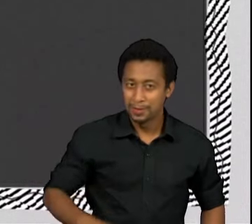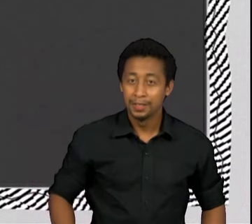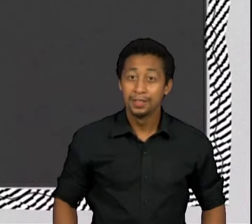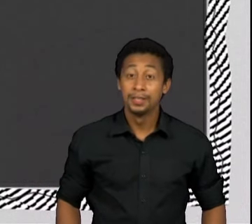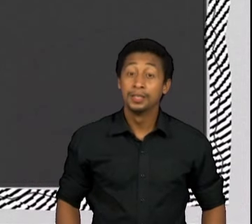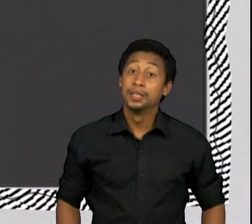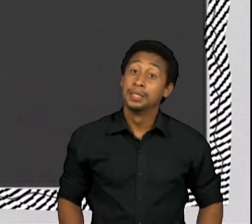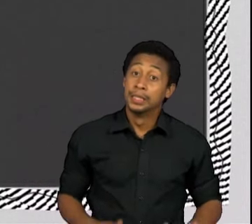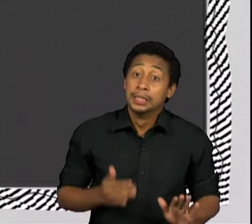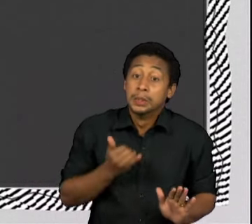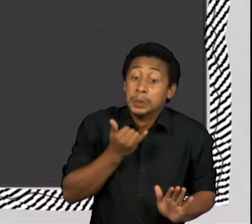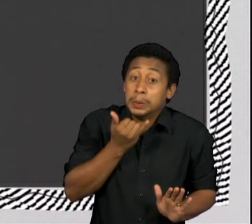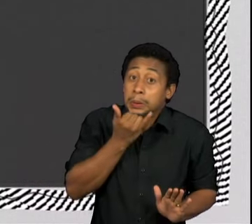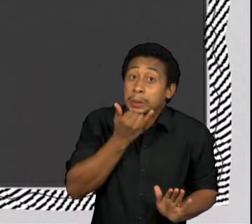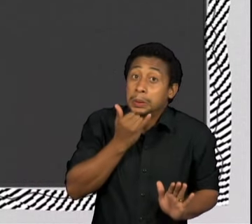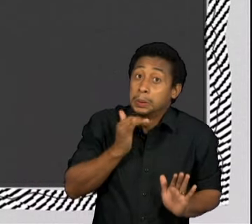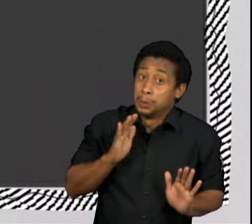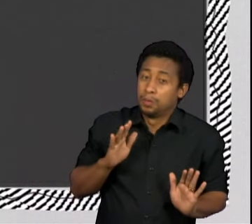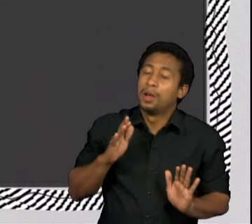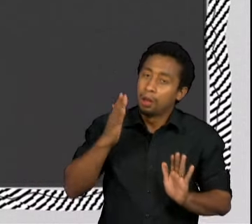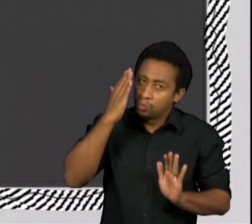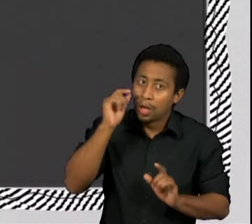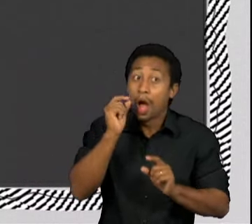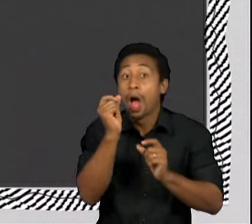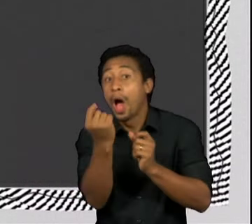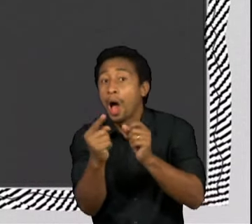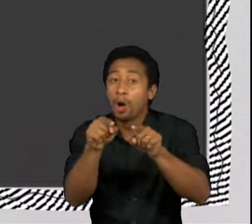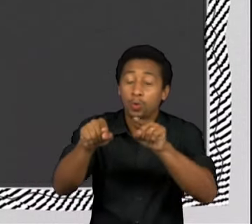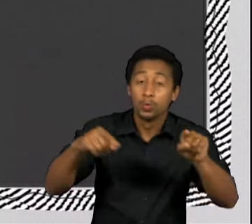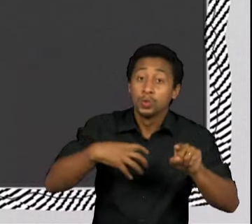esses discursos preciso atingir